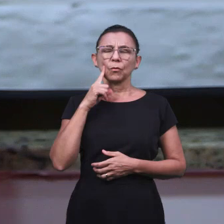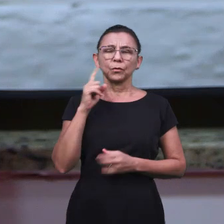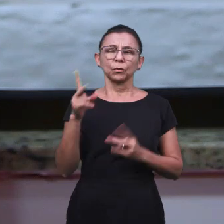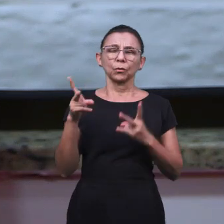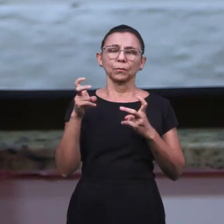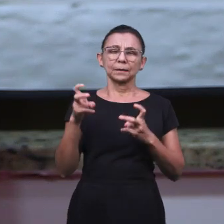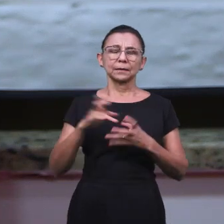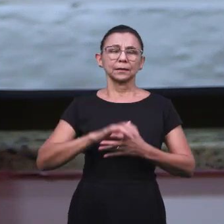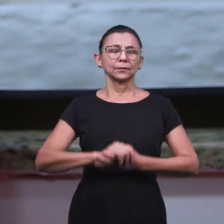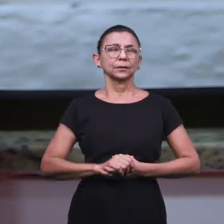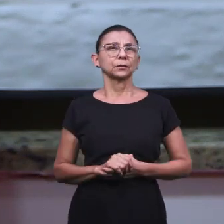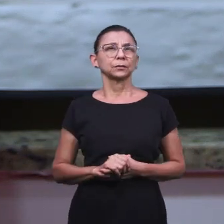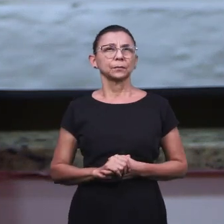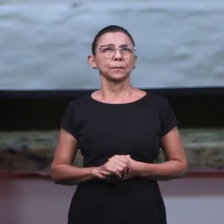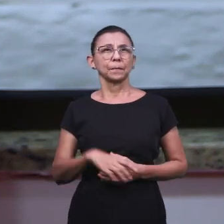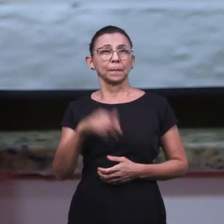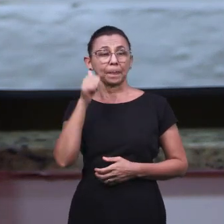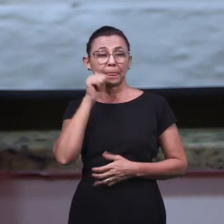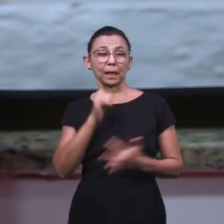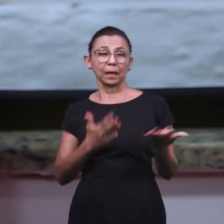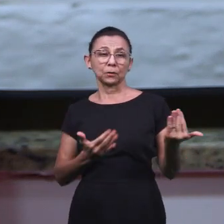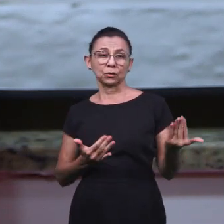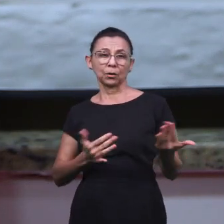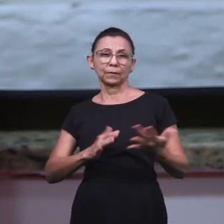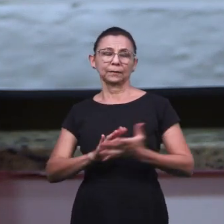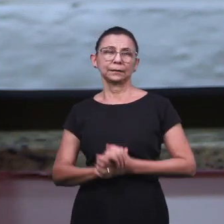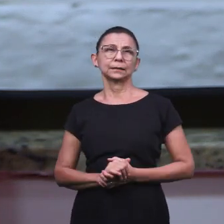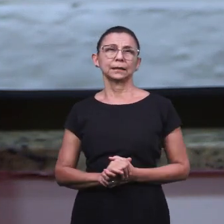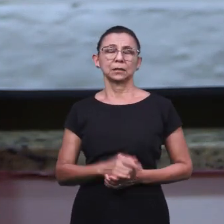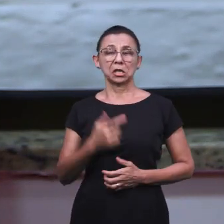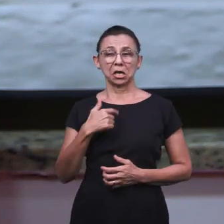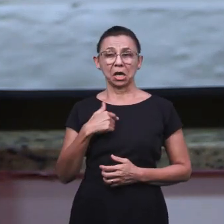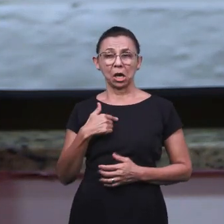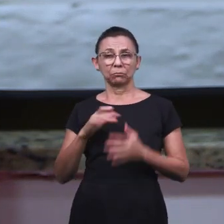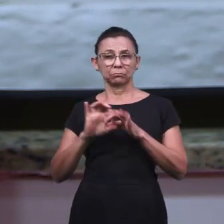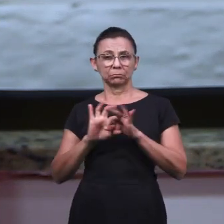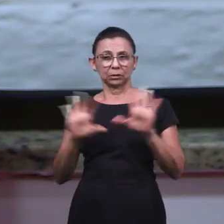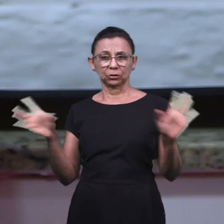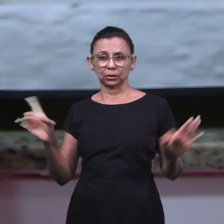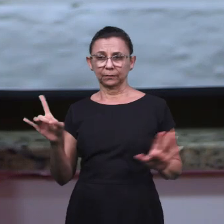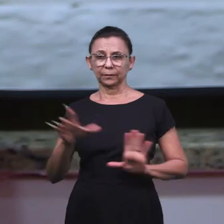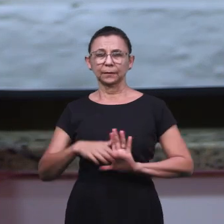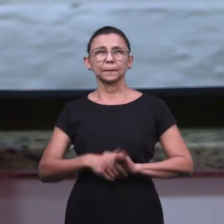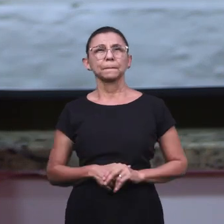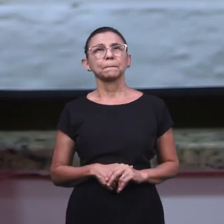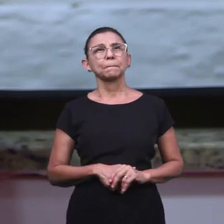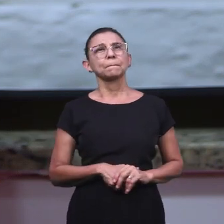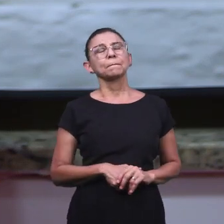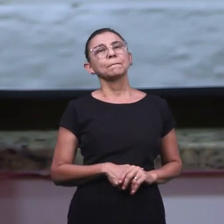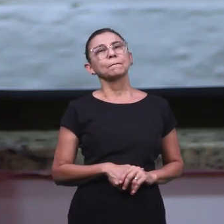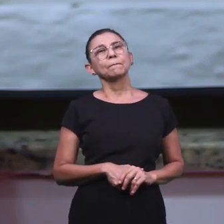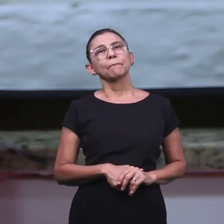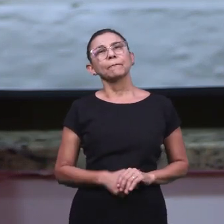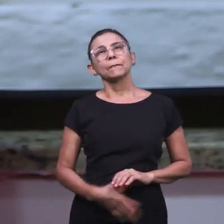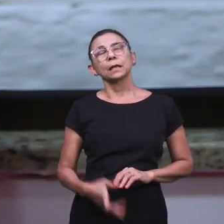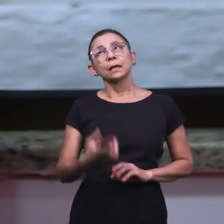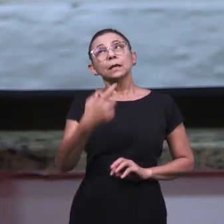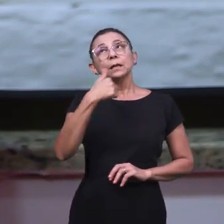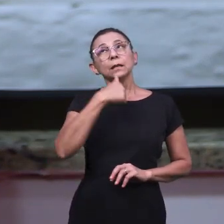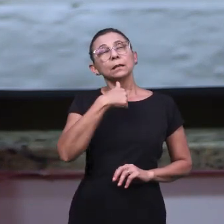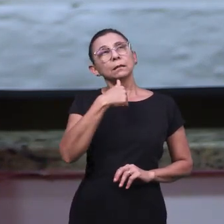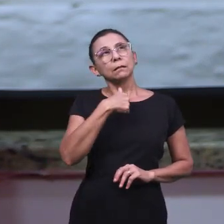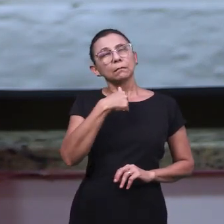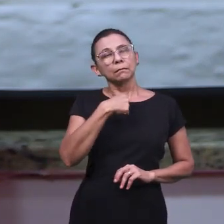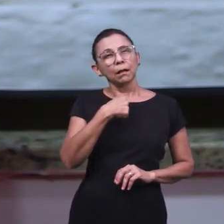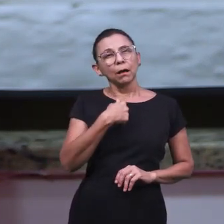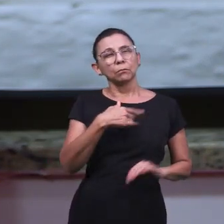saía de casa no domingo, saía de manhã, o culto era às 11 da manhã, então, portanto, eu deveria chegar à igreja às 10,